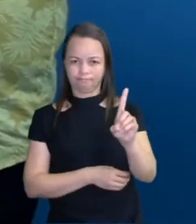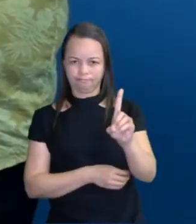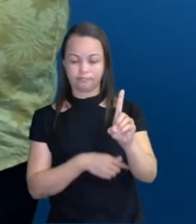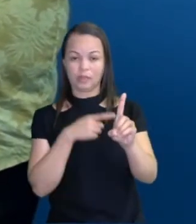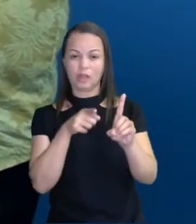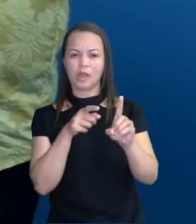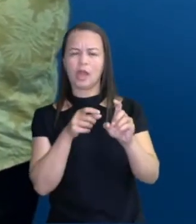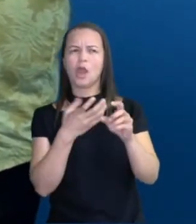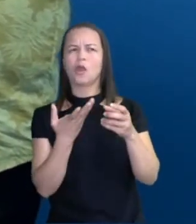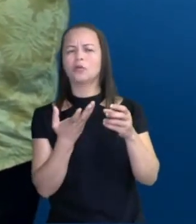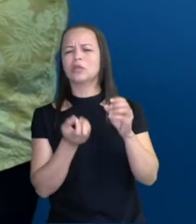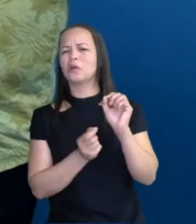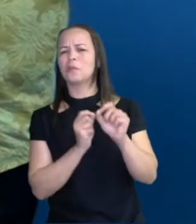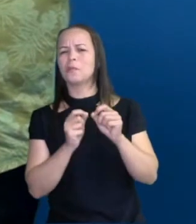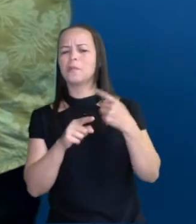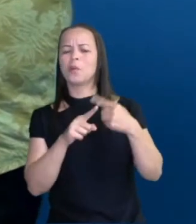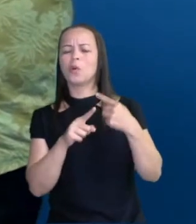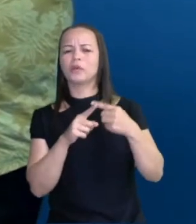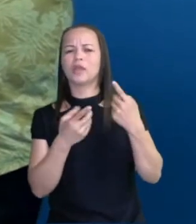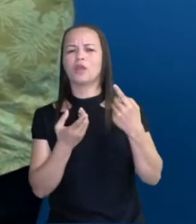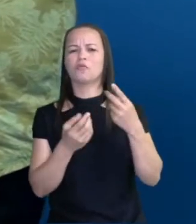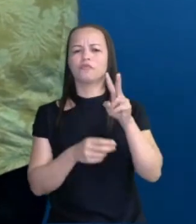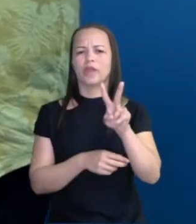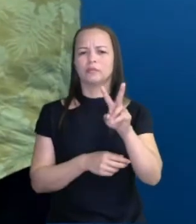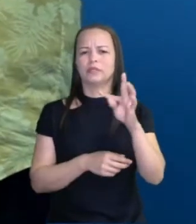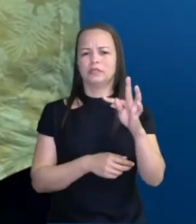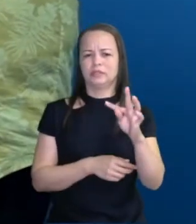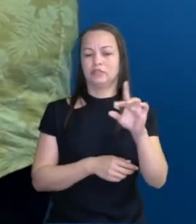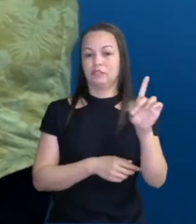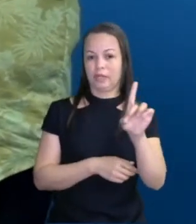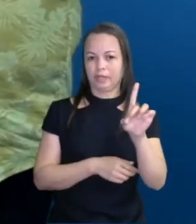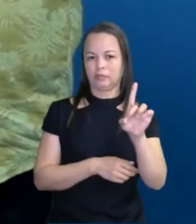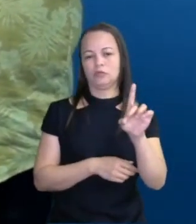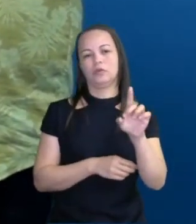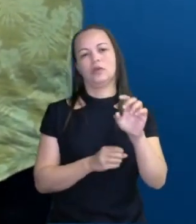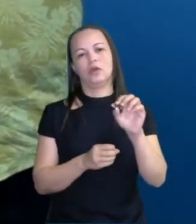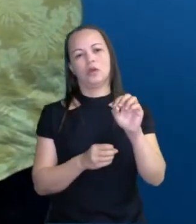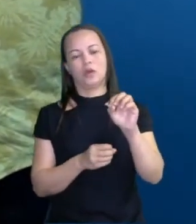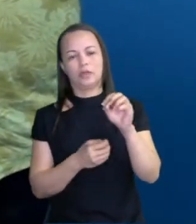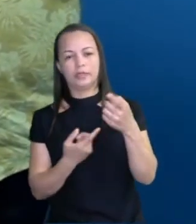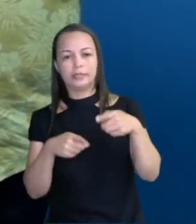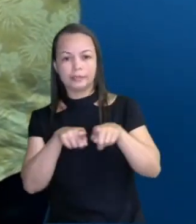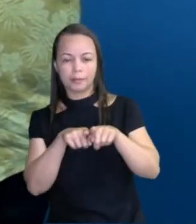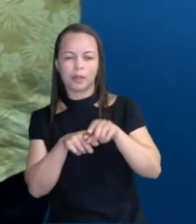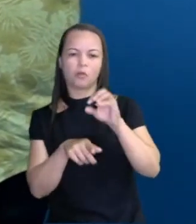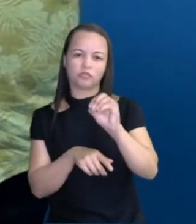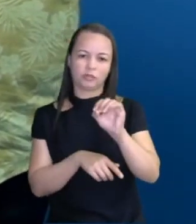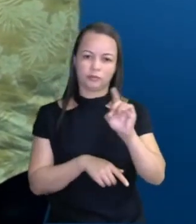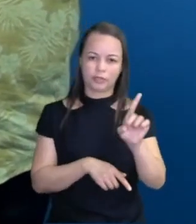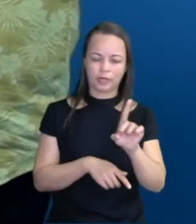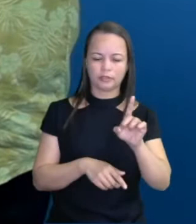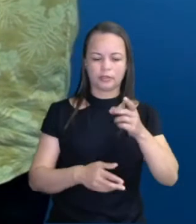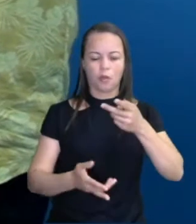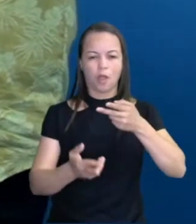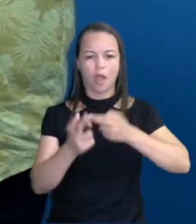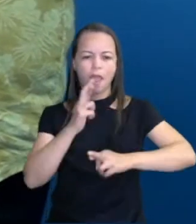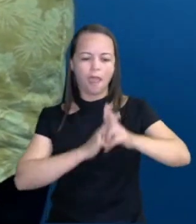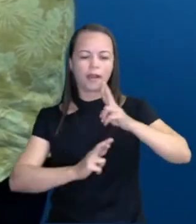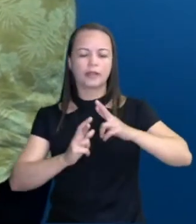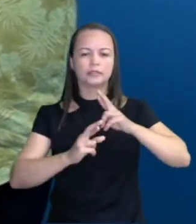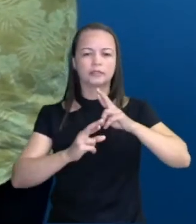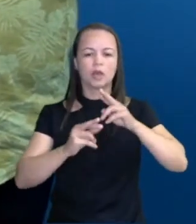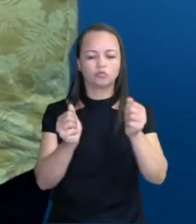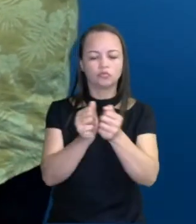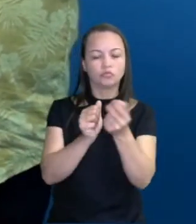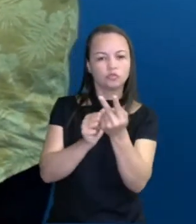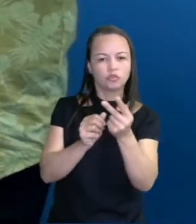por quê que é um verbo transitivo direto e um objeto direto porque a relação entre eles dentro de uma